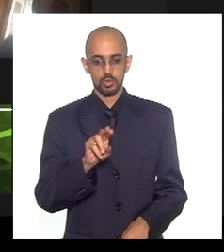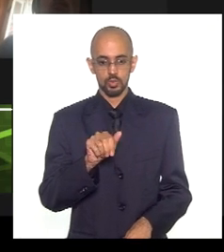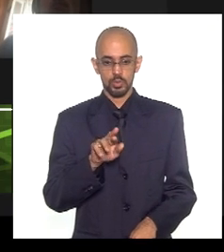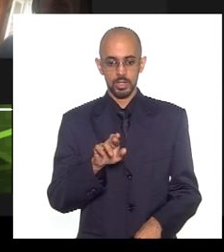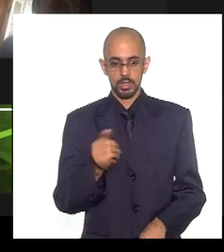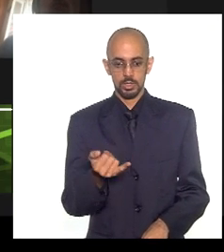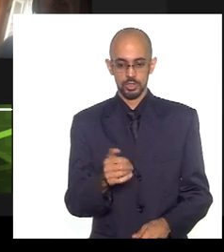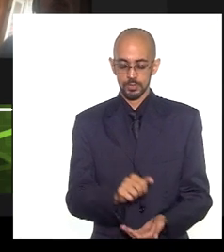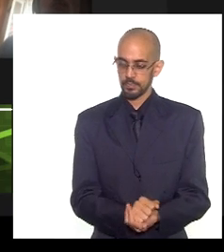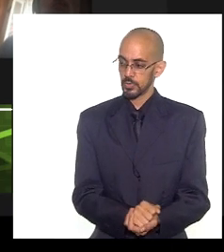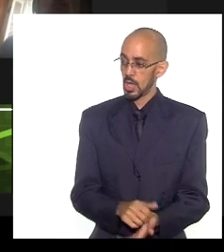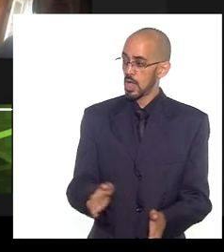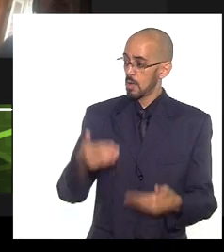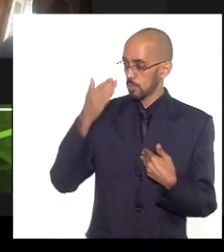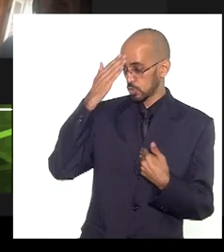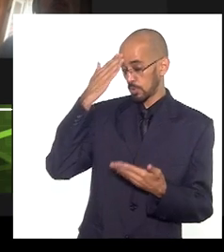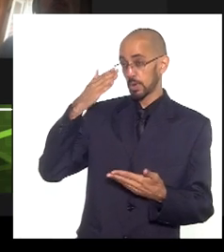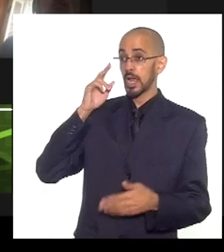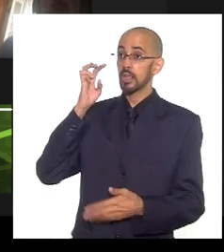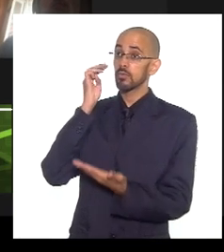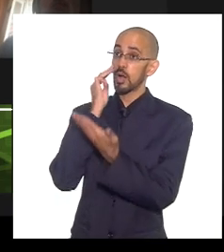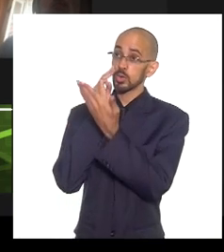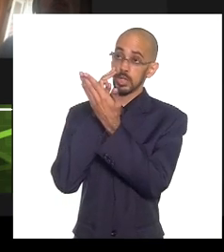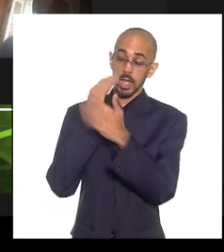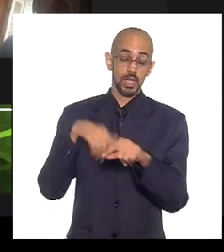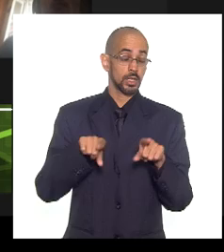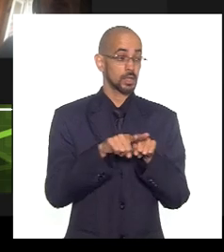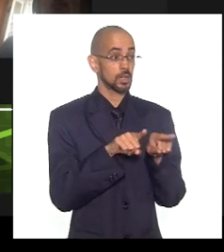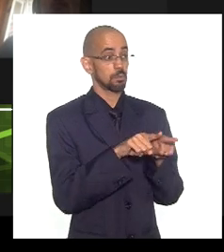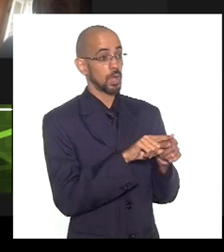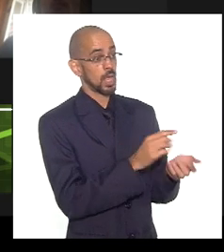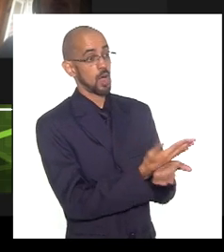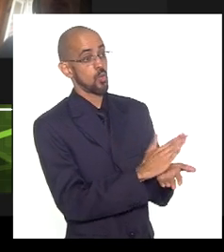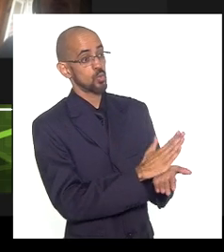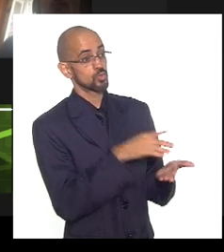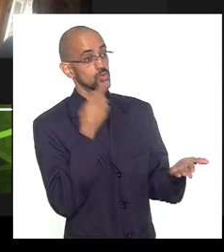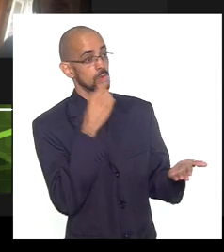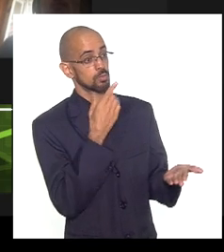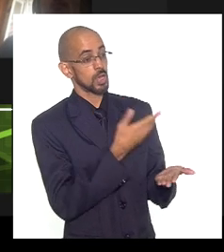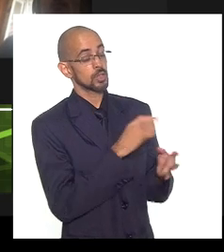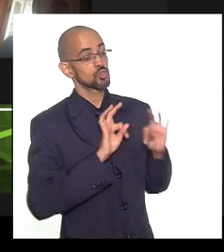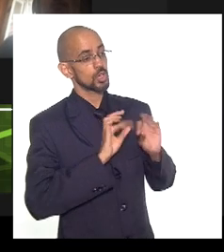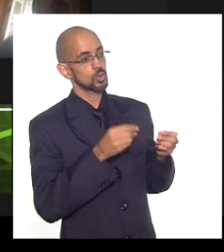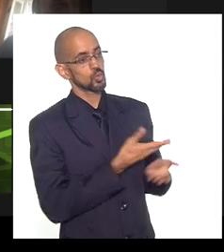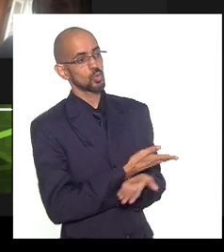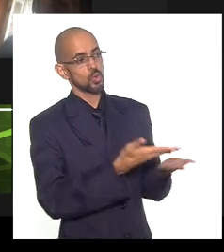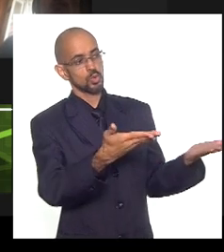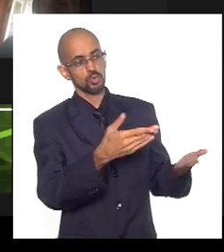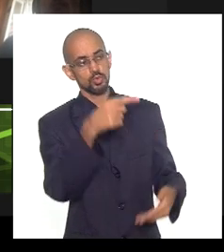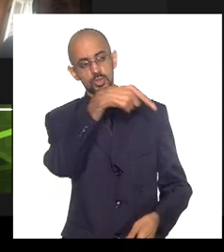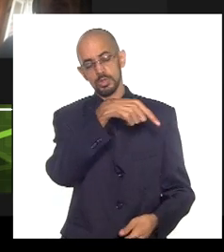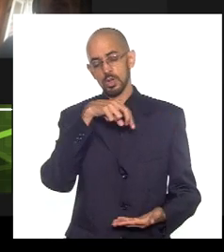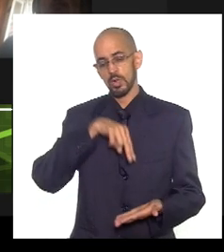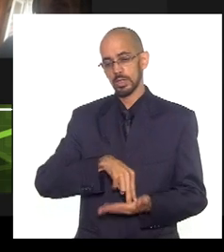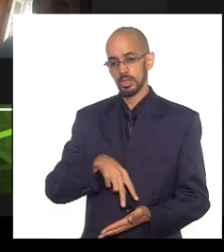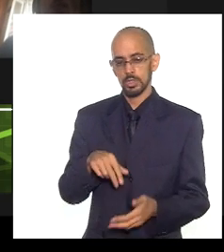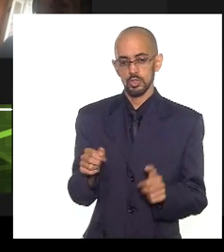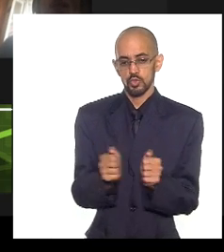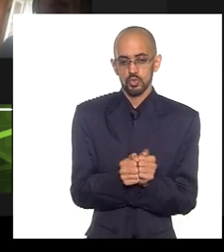obrigada deputado valdeck todos os deputados que aqui estão presentes e todos e todos também que estão aqui